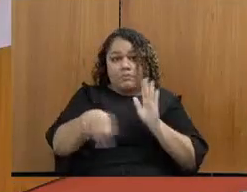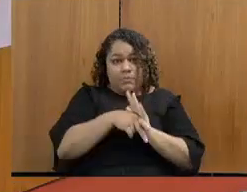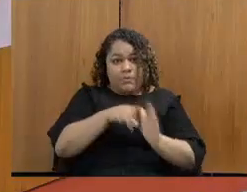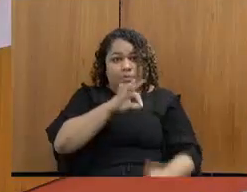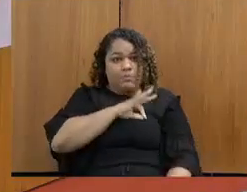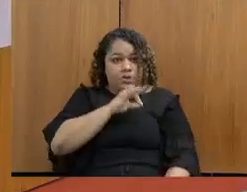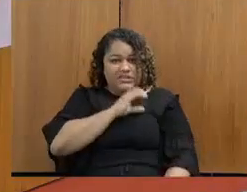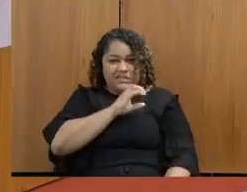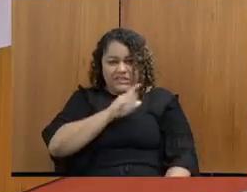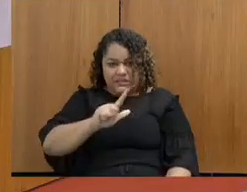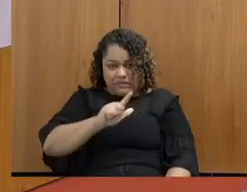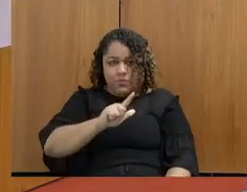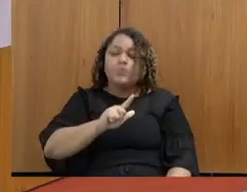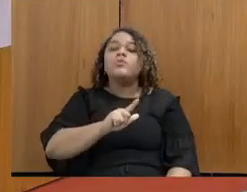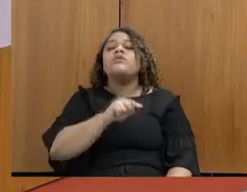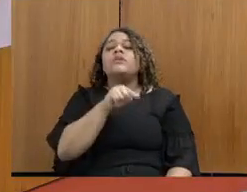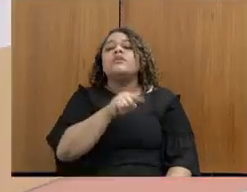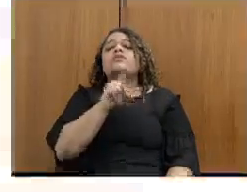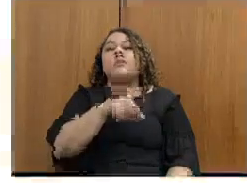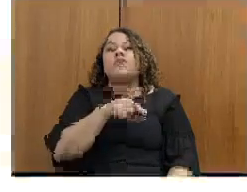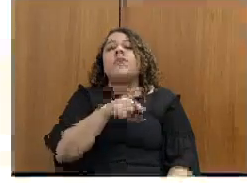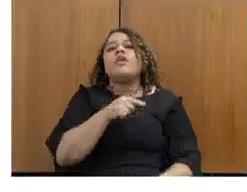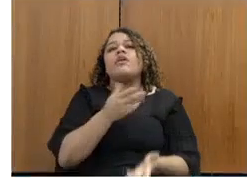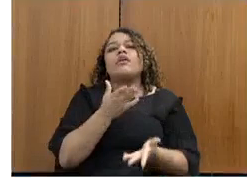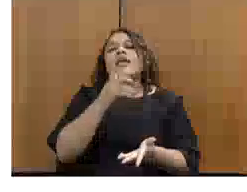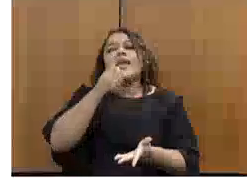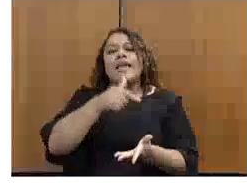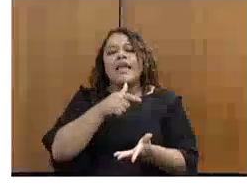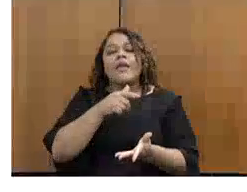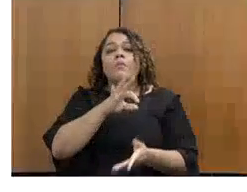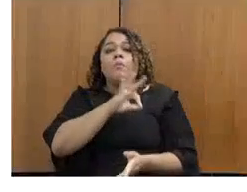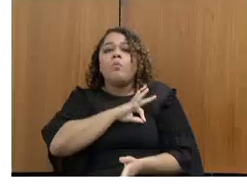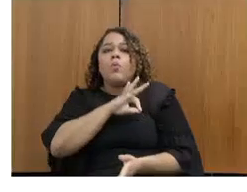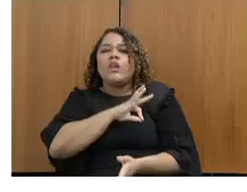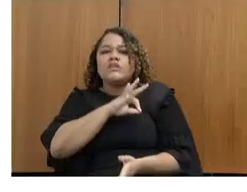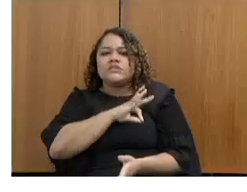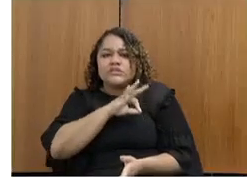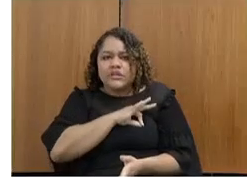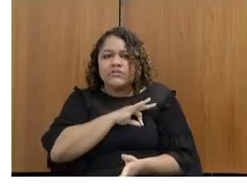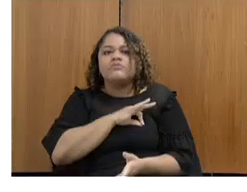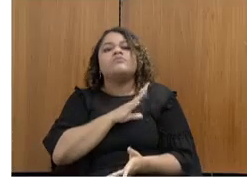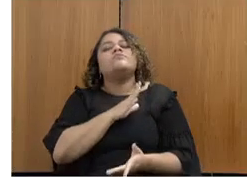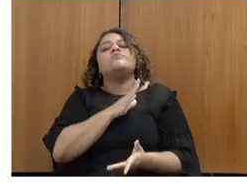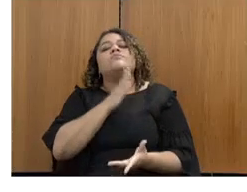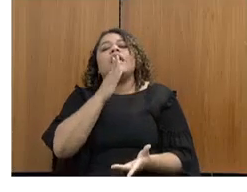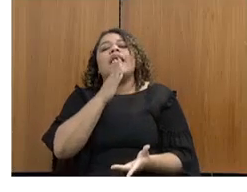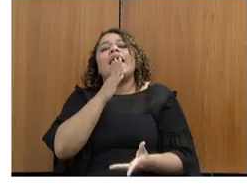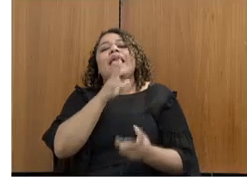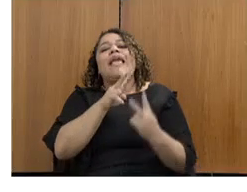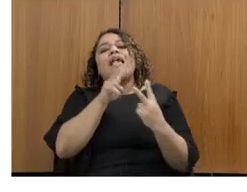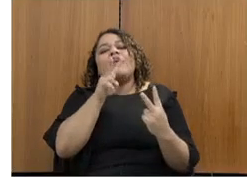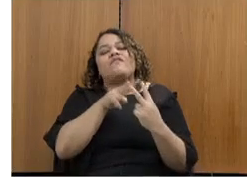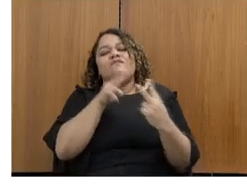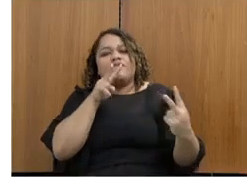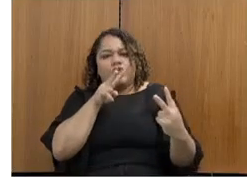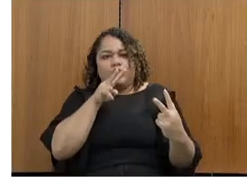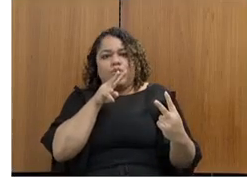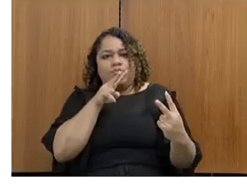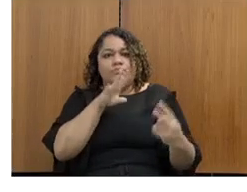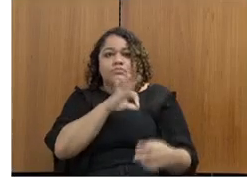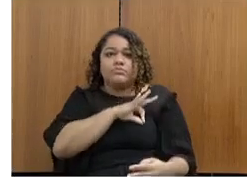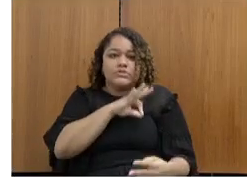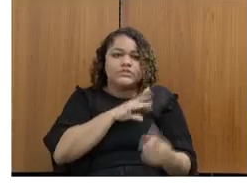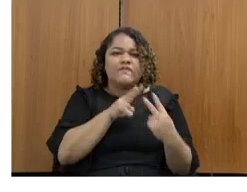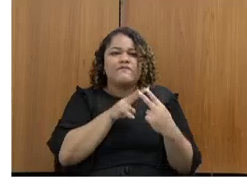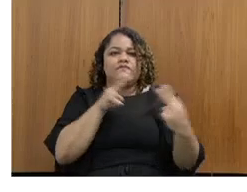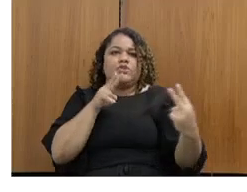estratégica implantação do processo de polícia judiciário eletrônico né mas como eu já disse né Nós estamos em fase em